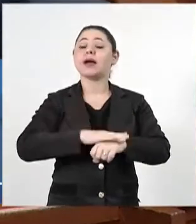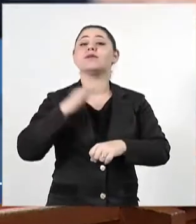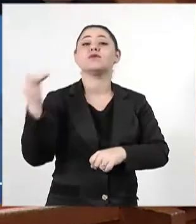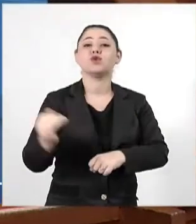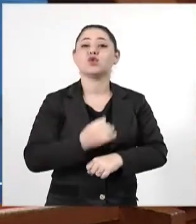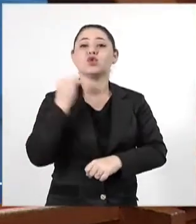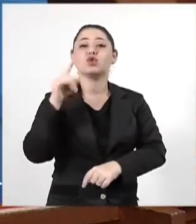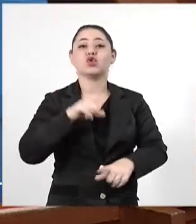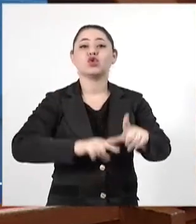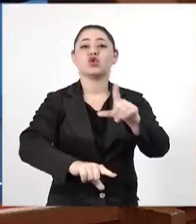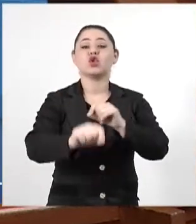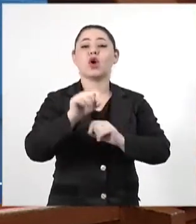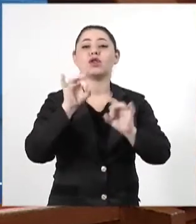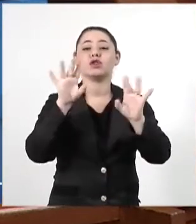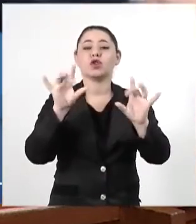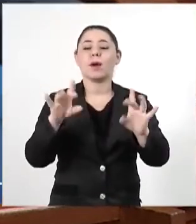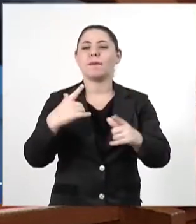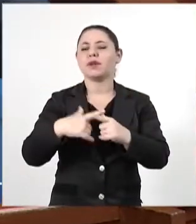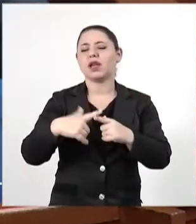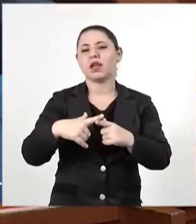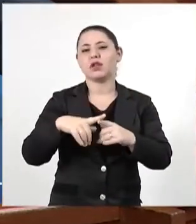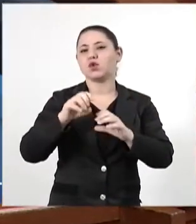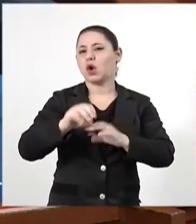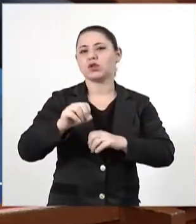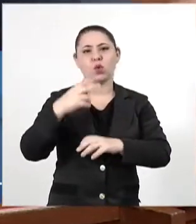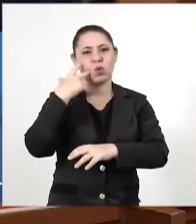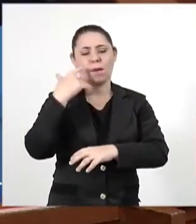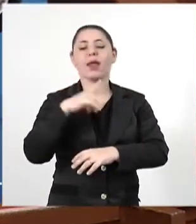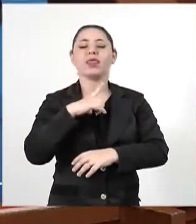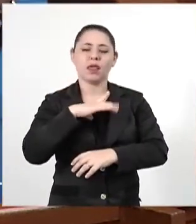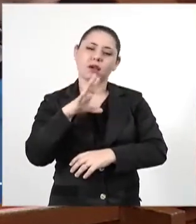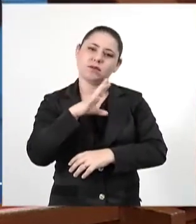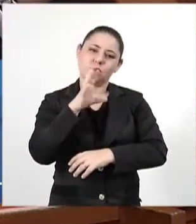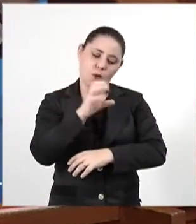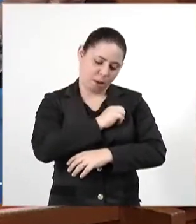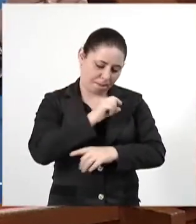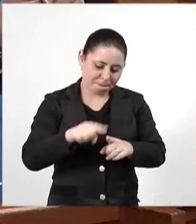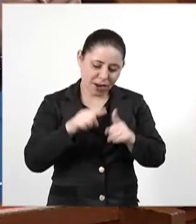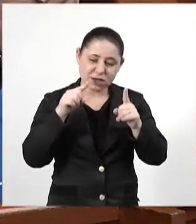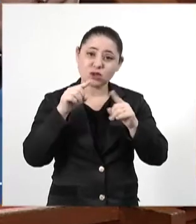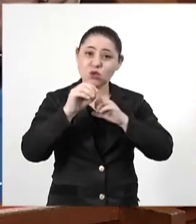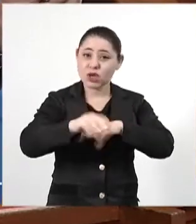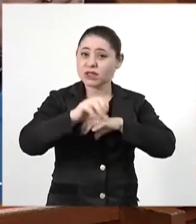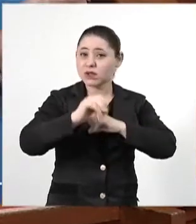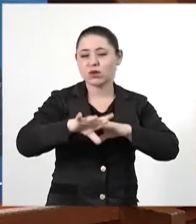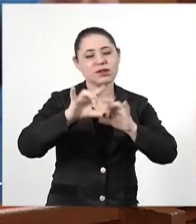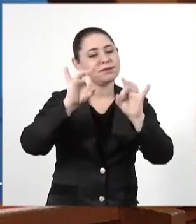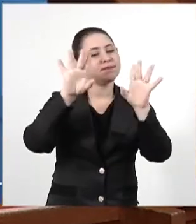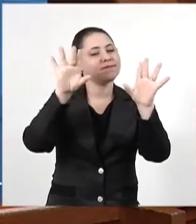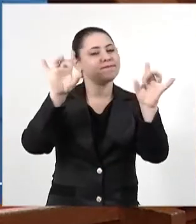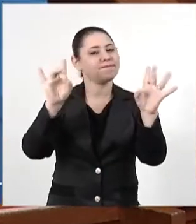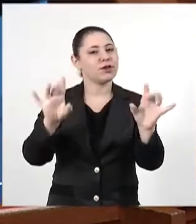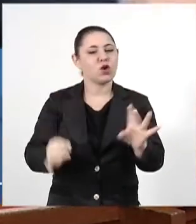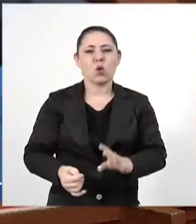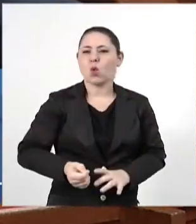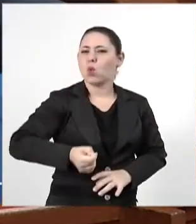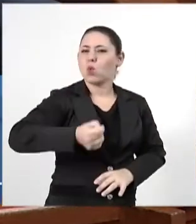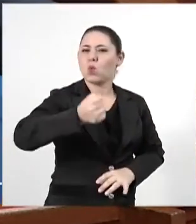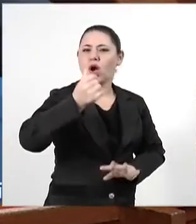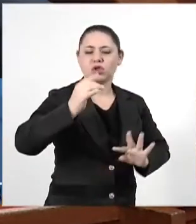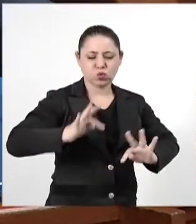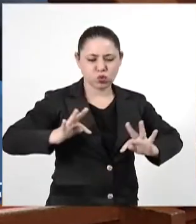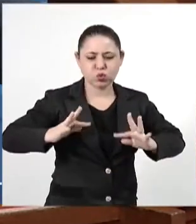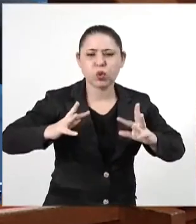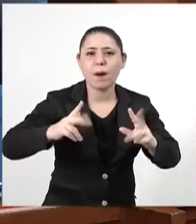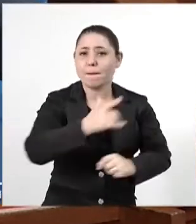que exclusivamente, porque na educação formal também a gente tem essa paixão, mas na educação especial, quase que a totalidade